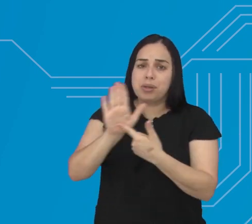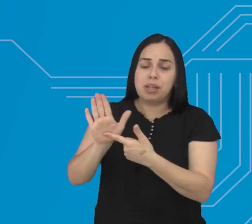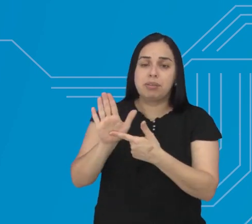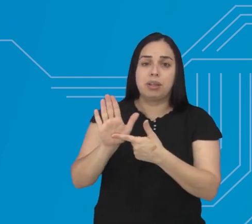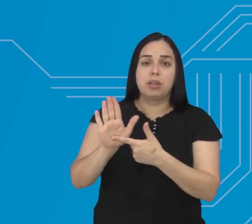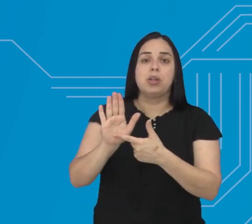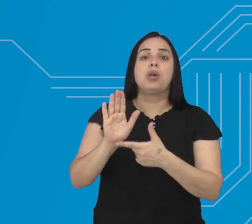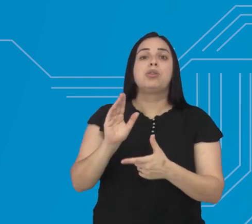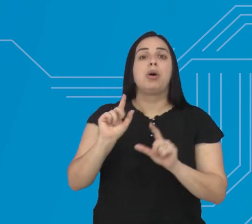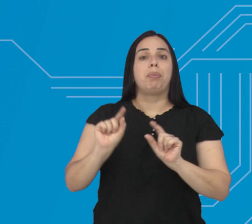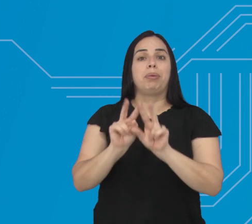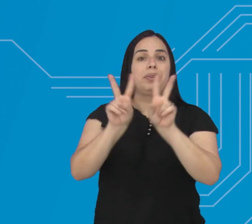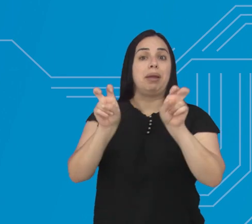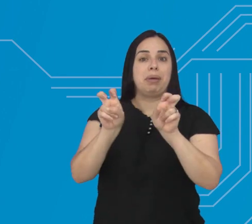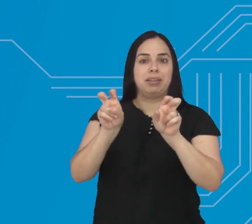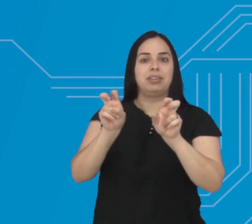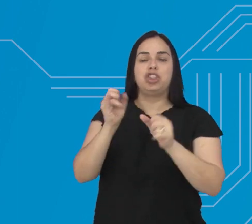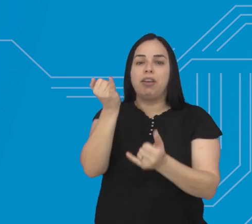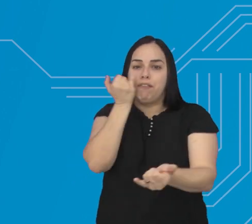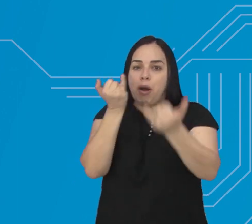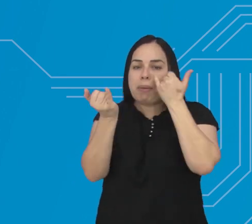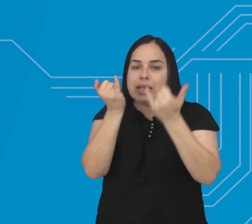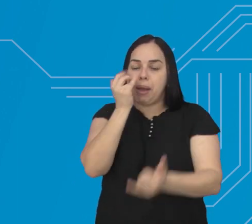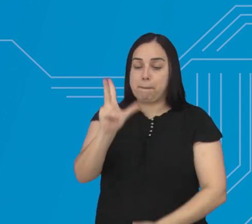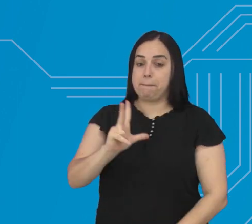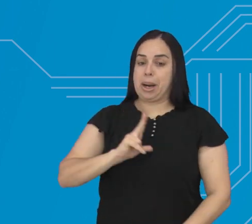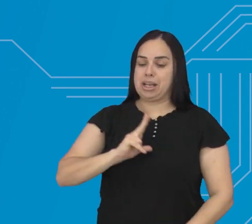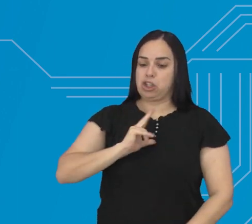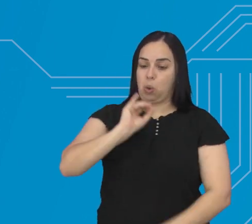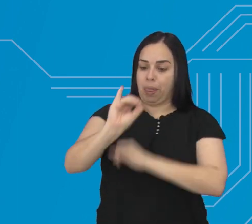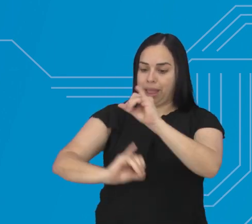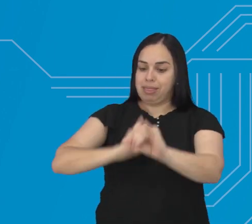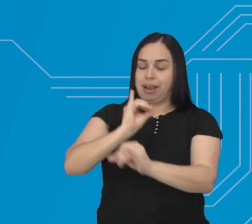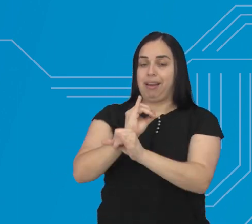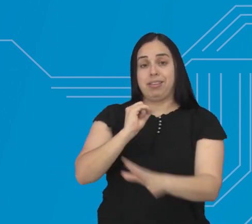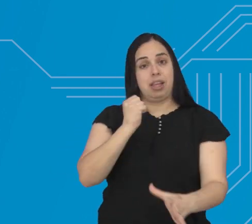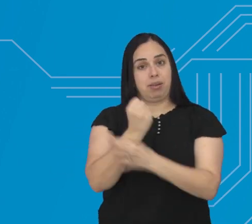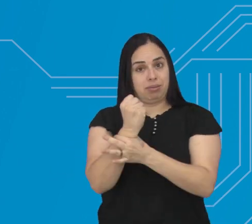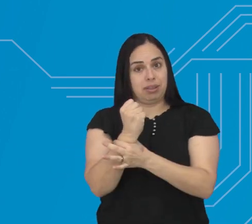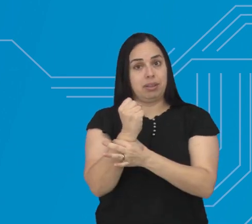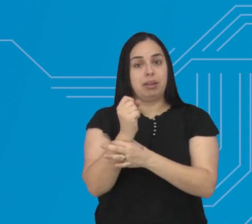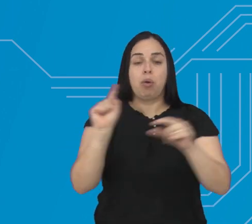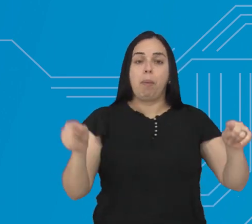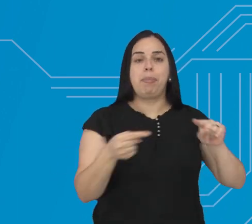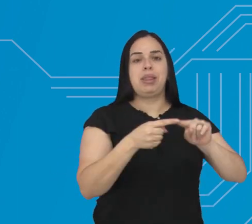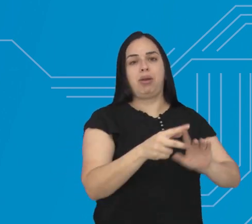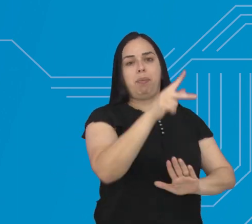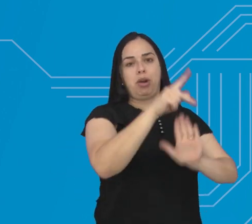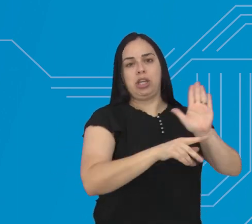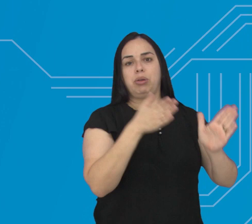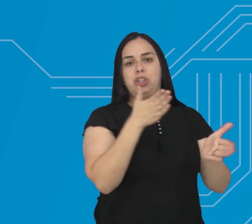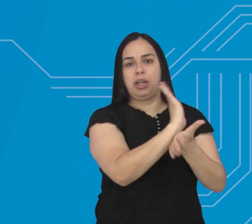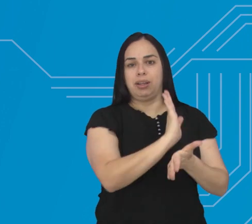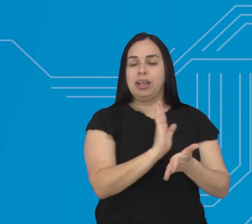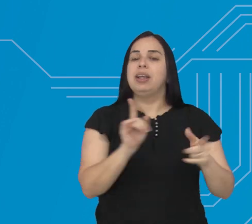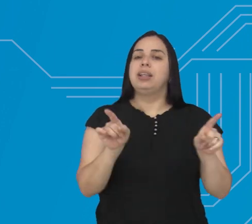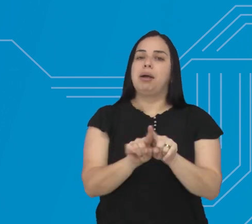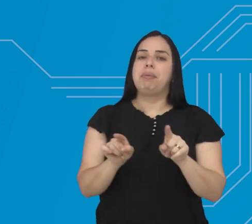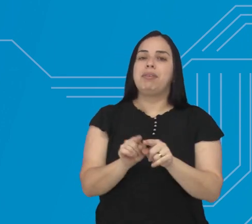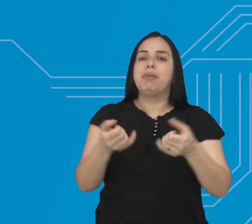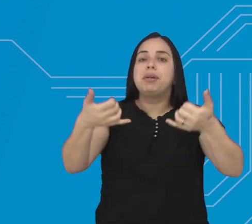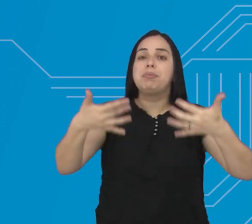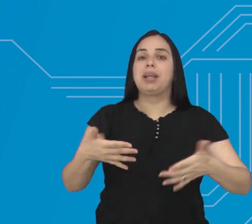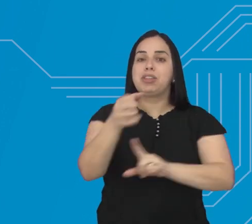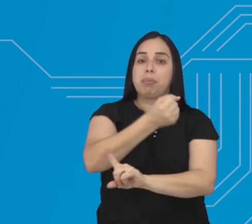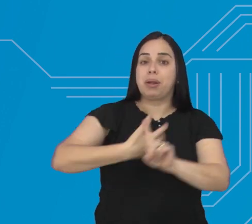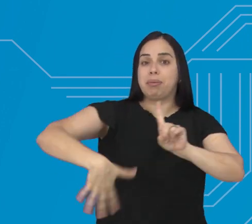sobre a segurança dos nossos dados nas redes sociais e na internet, tema de um projeto aprovado aqui na Câmara. Também vamos